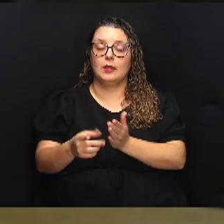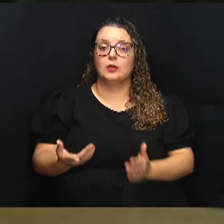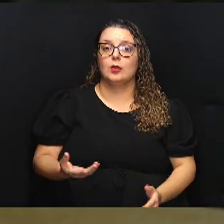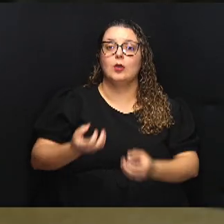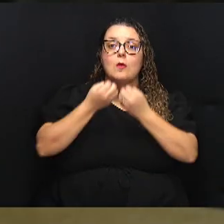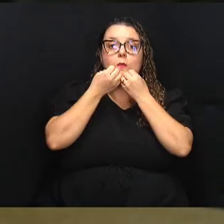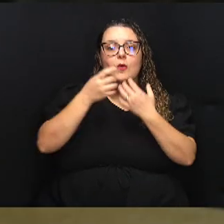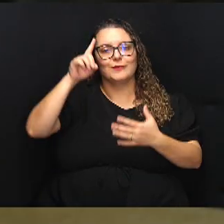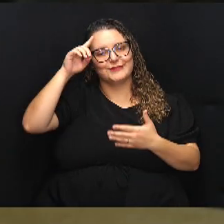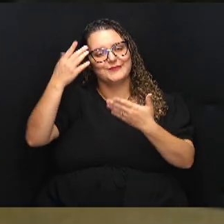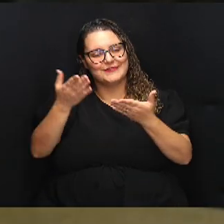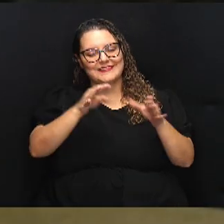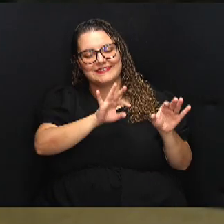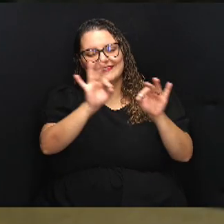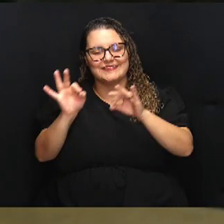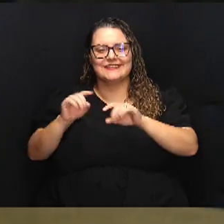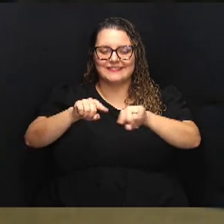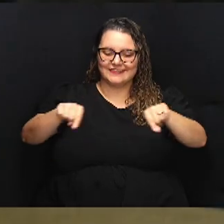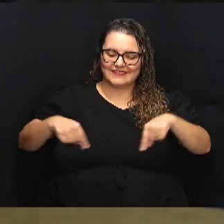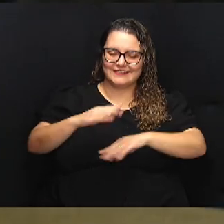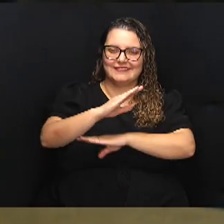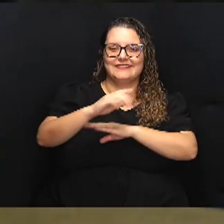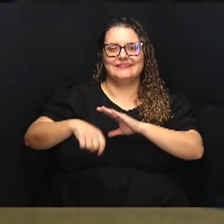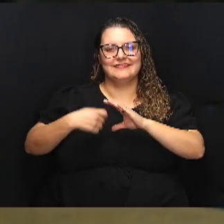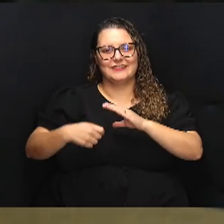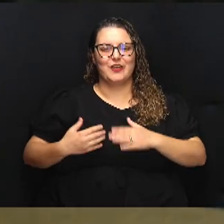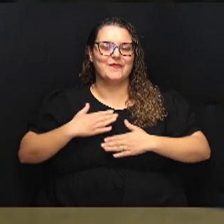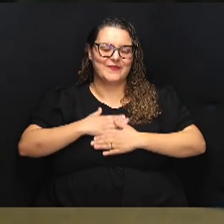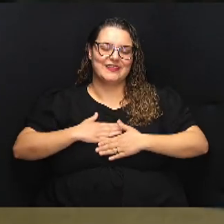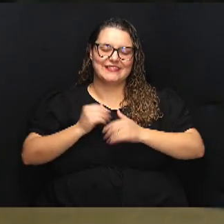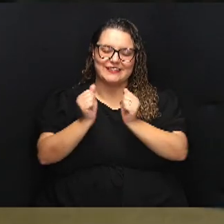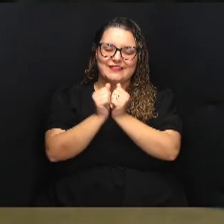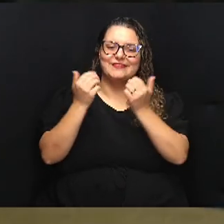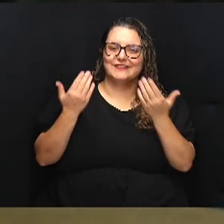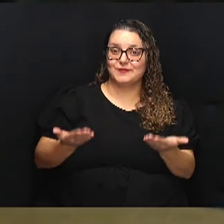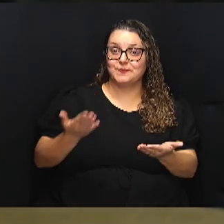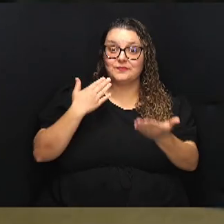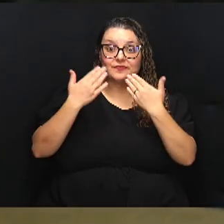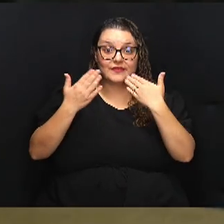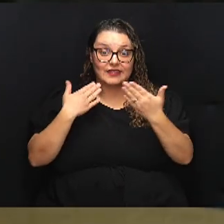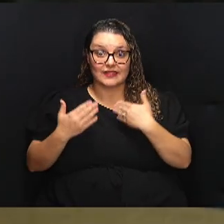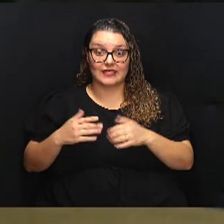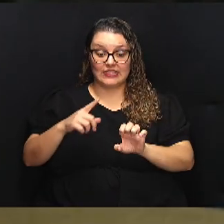para você que está com a gente aqui no Estúdio Câmara. Prazer ter você com a gente, viu? Estamos falando de